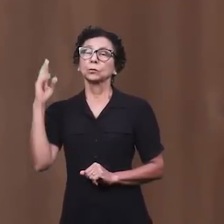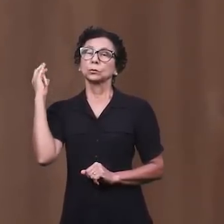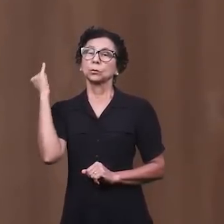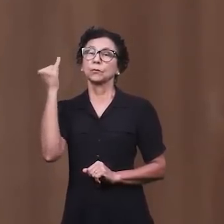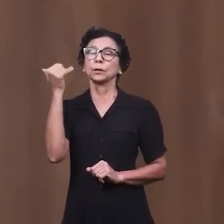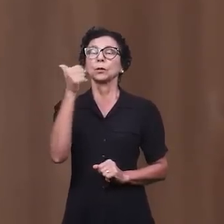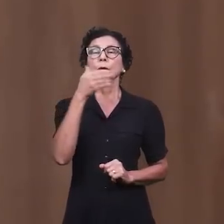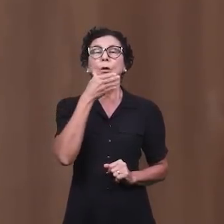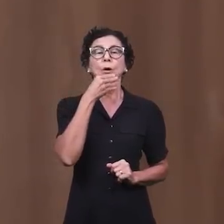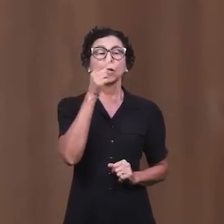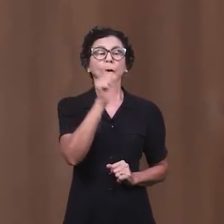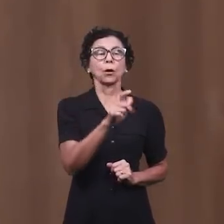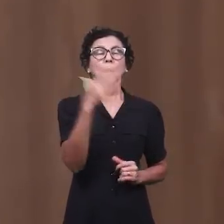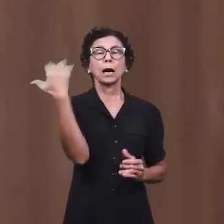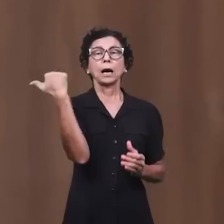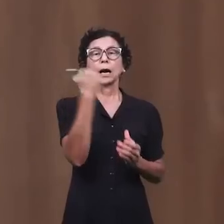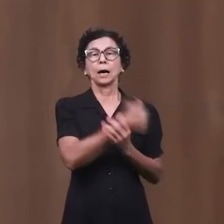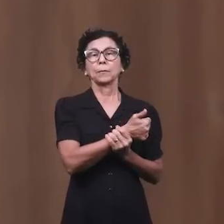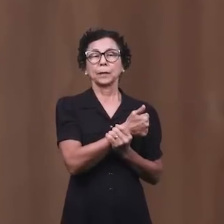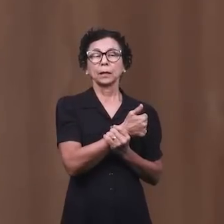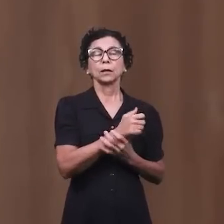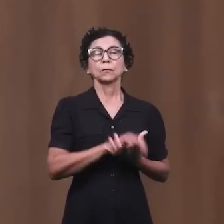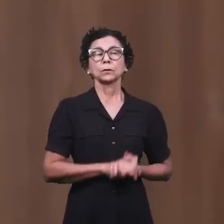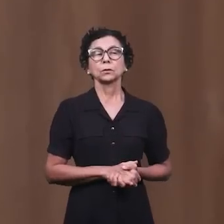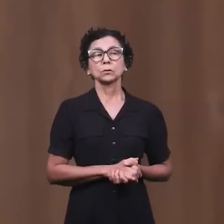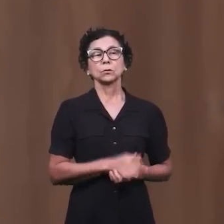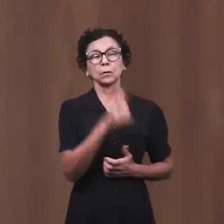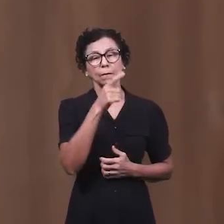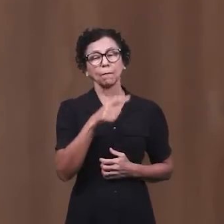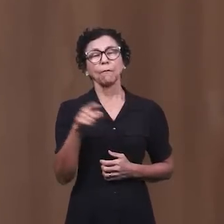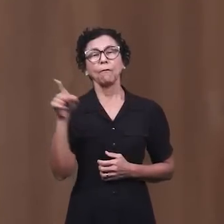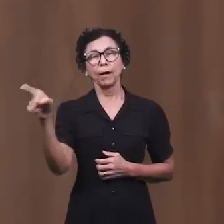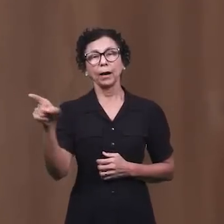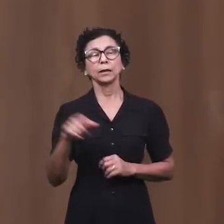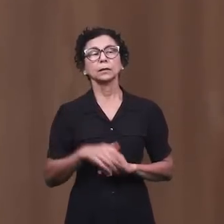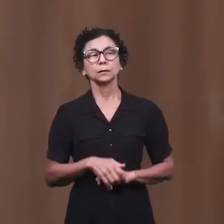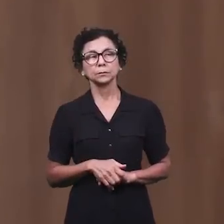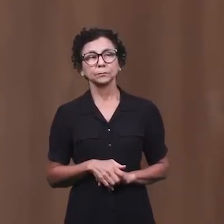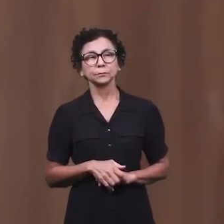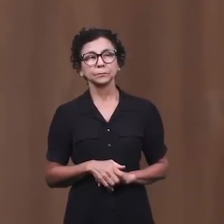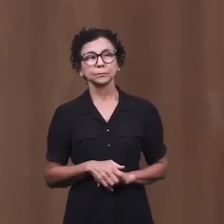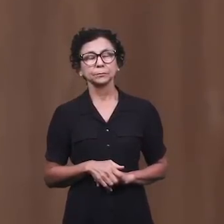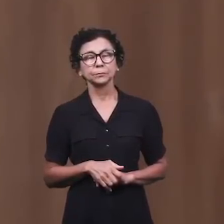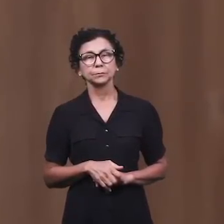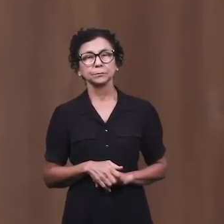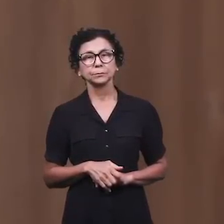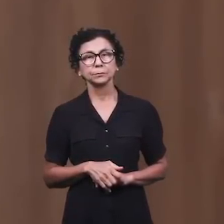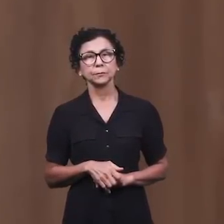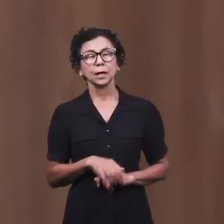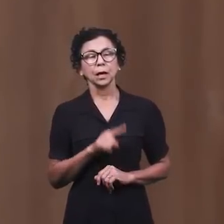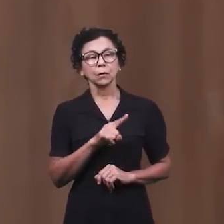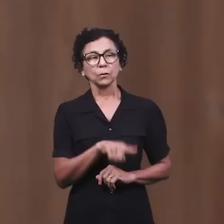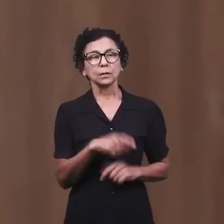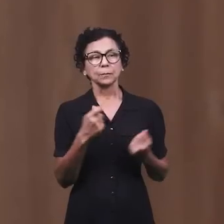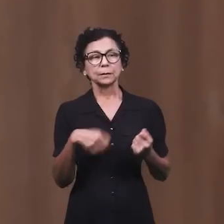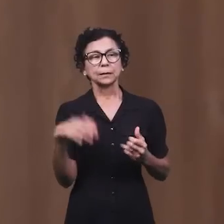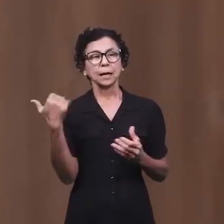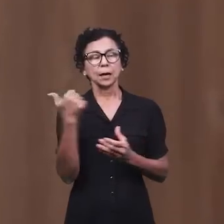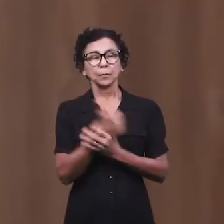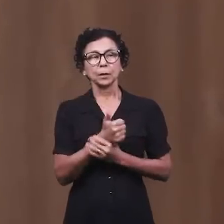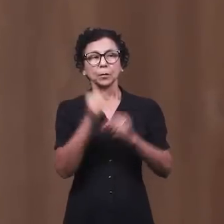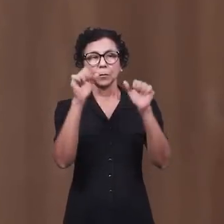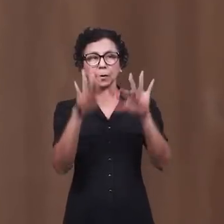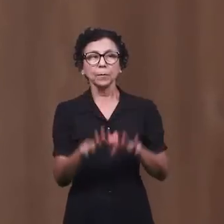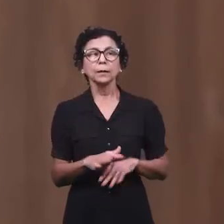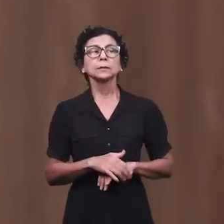vai, mas eu quero que você seja lá uma bênção. Quando você vai no culto, você tem